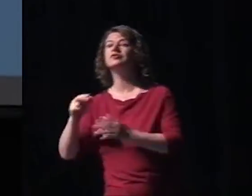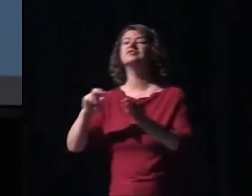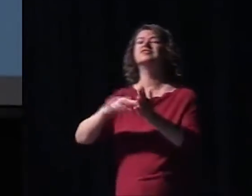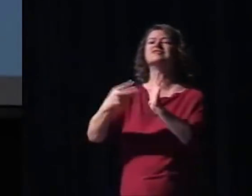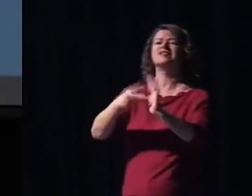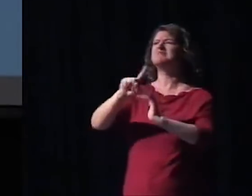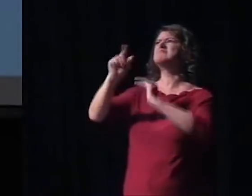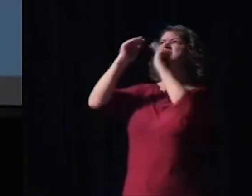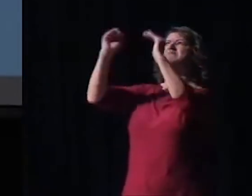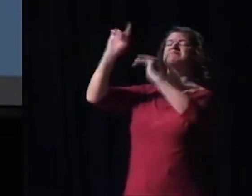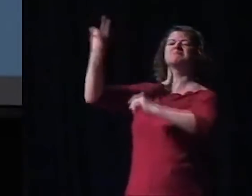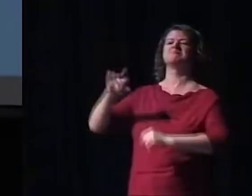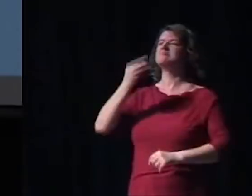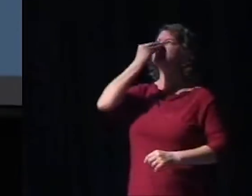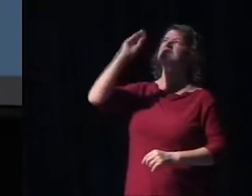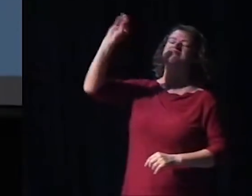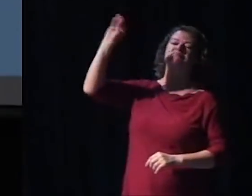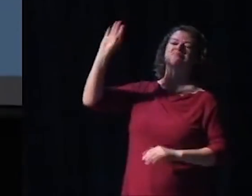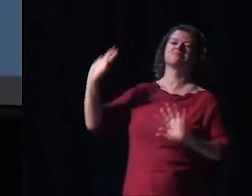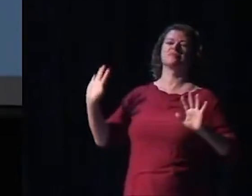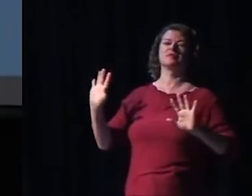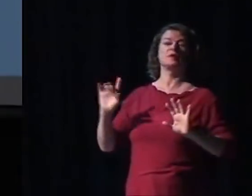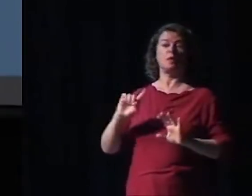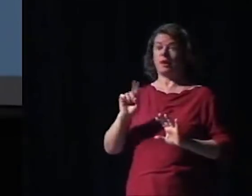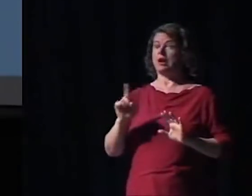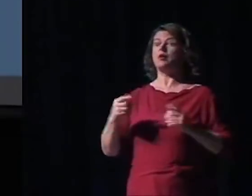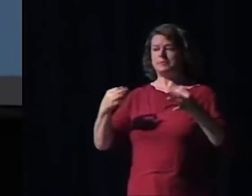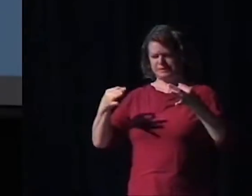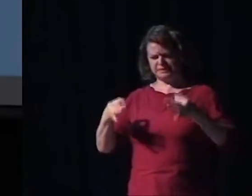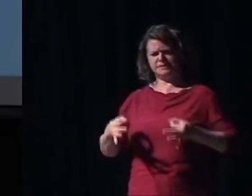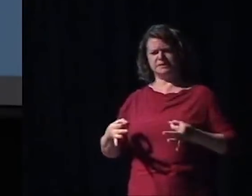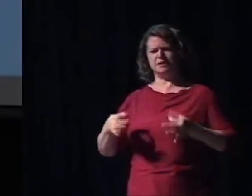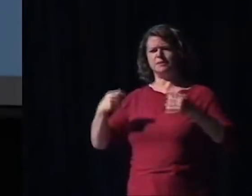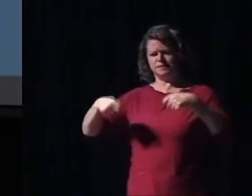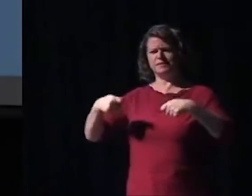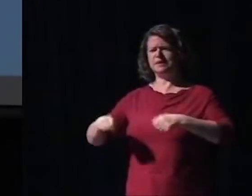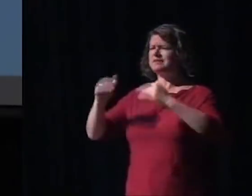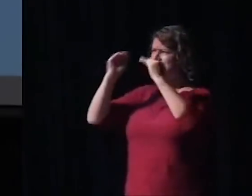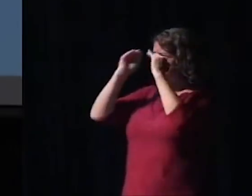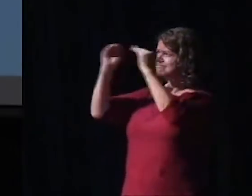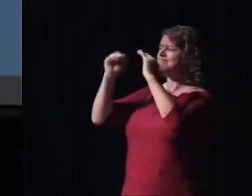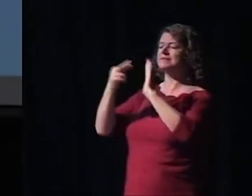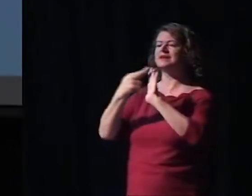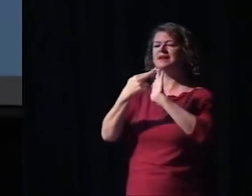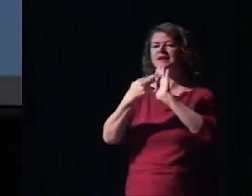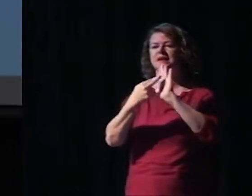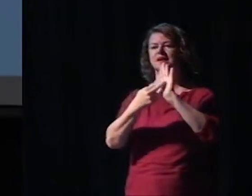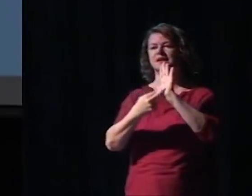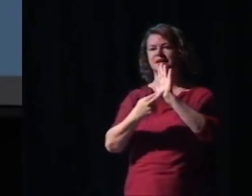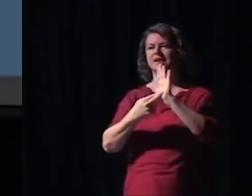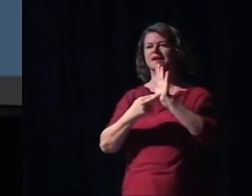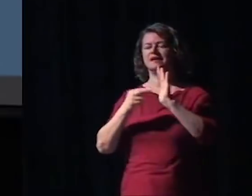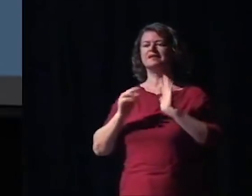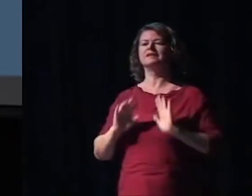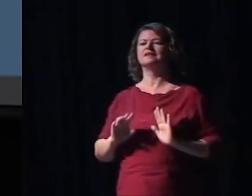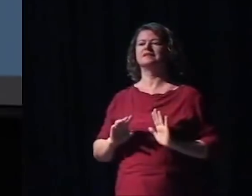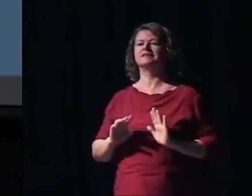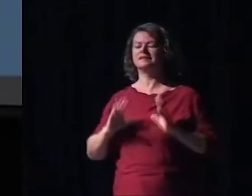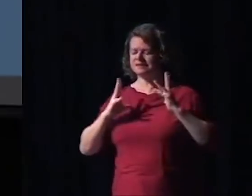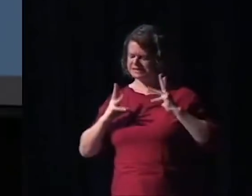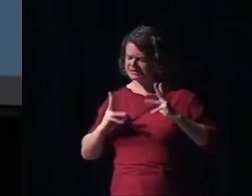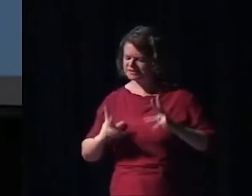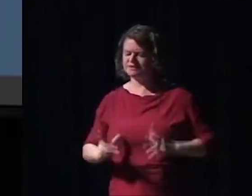como o quê? Como um anúncio diante dos homens e diante do mundo espiritual, que ele não abria a mão da santidade